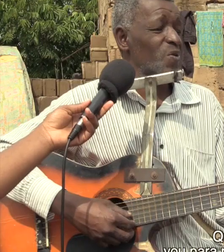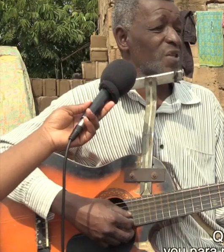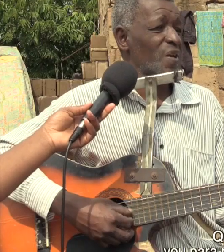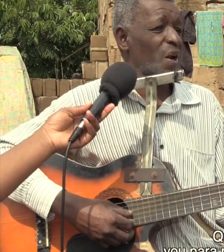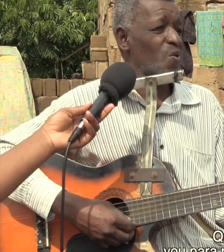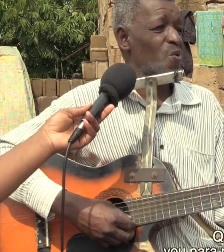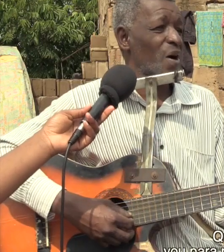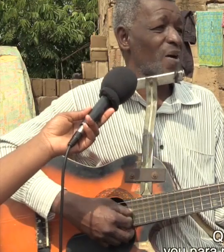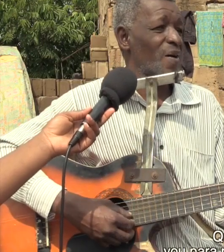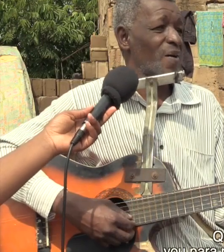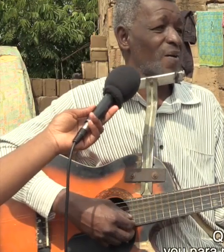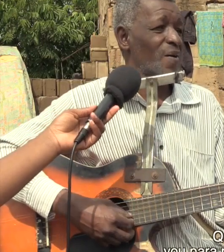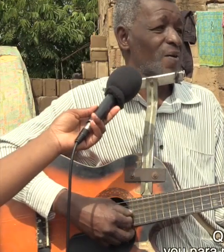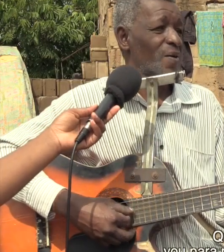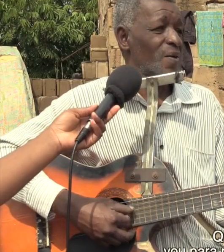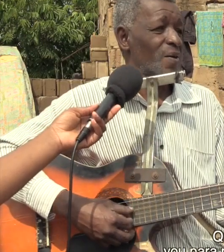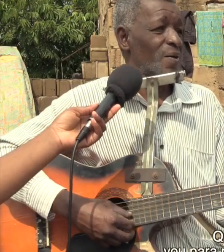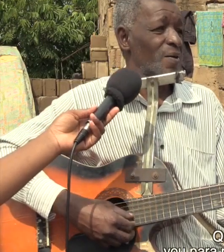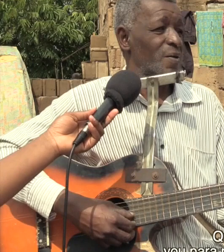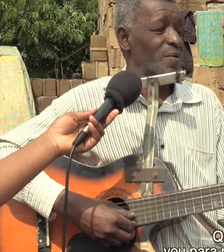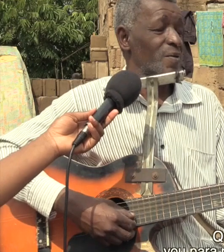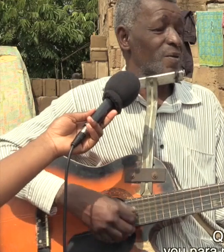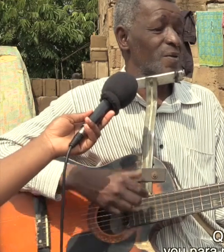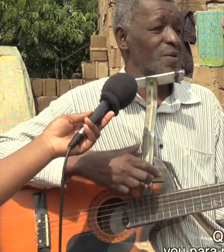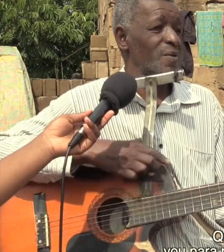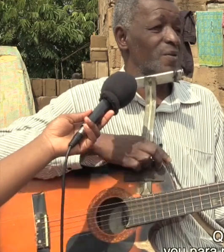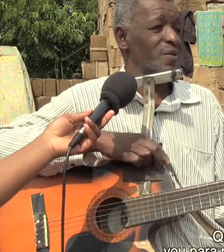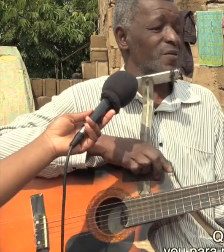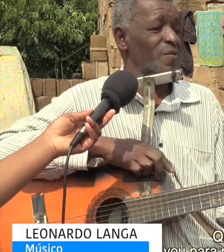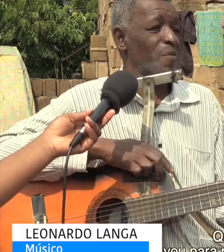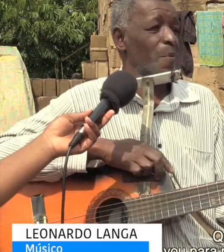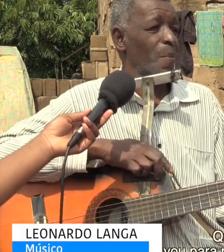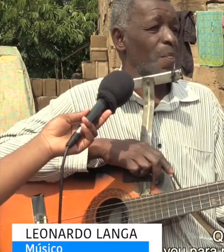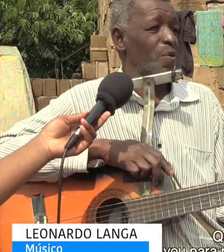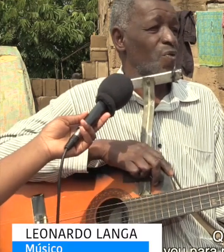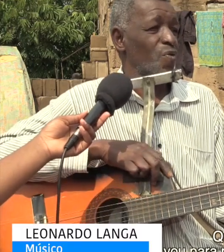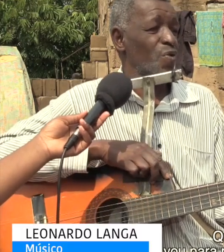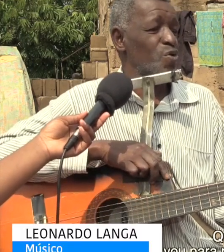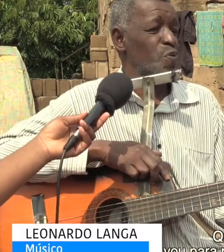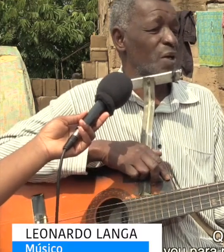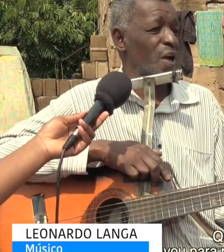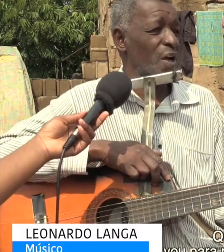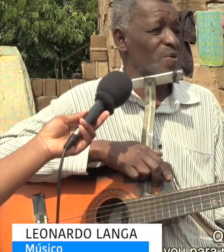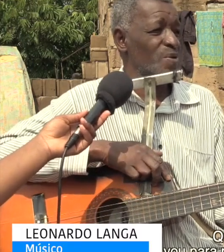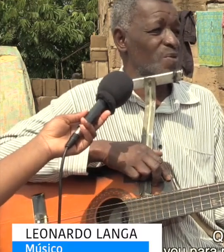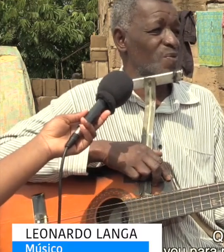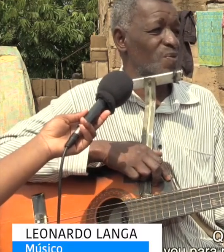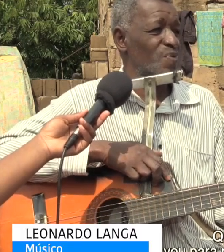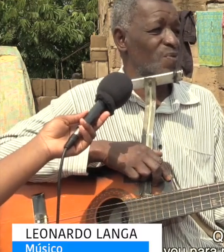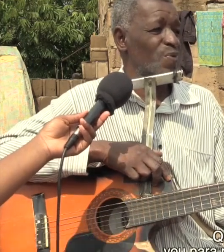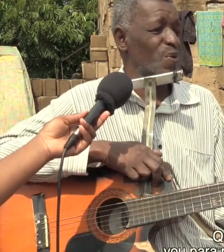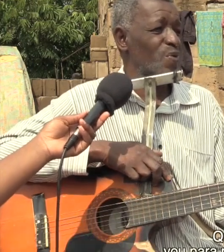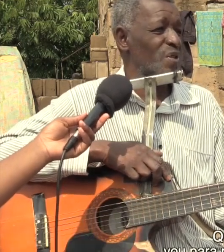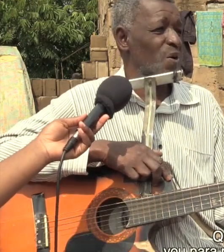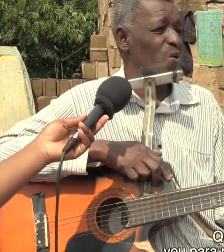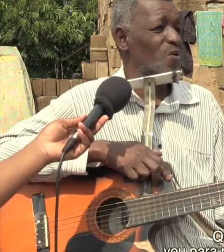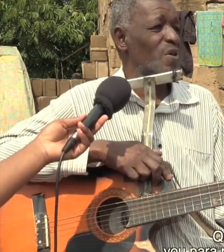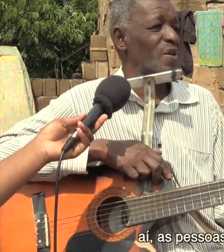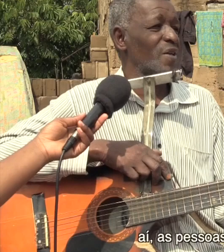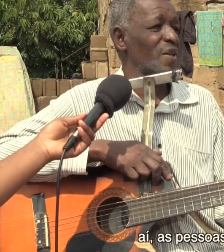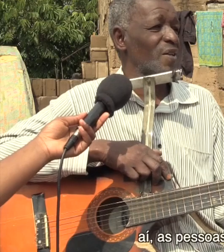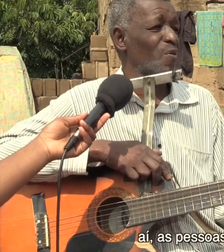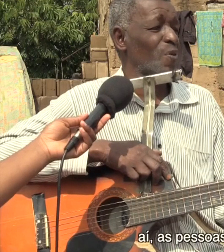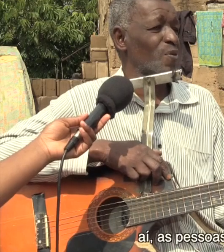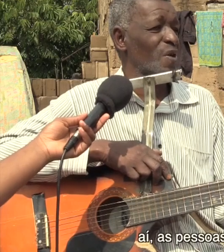Se é que eu saio na rua, vou nos mercados, vou não sei